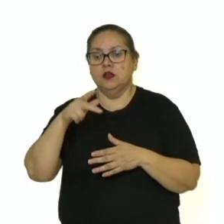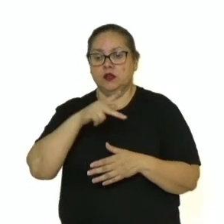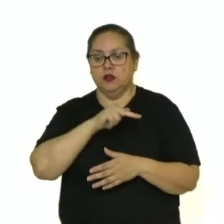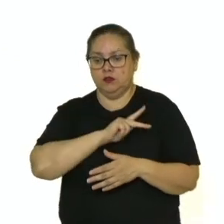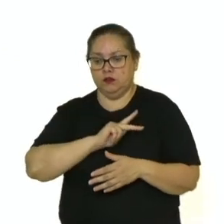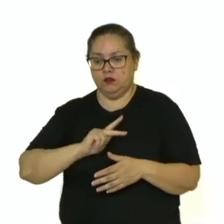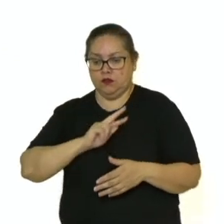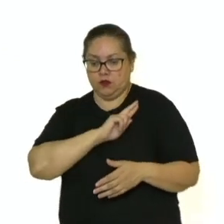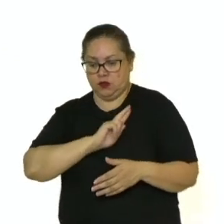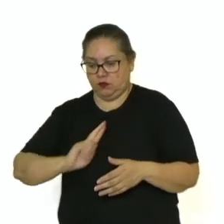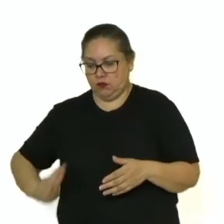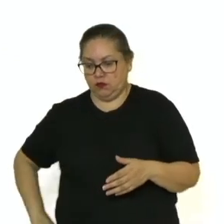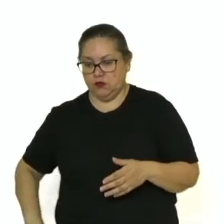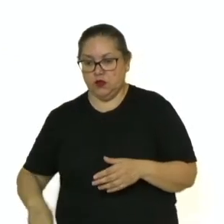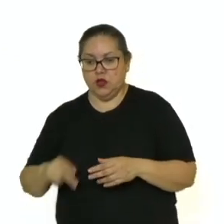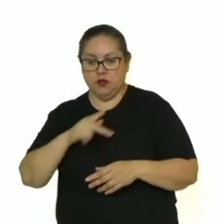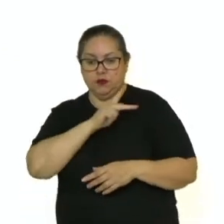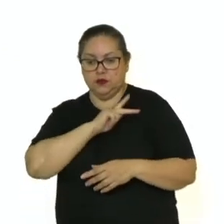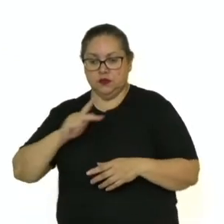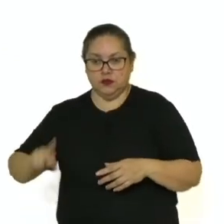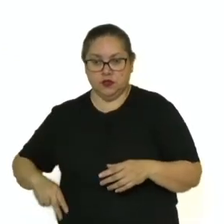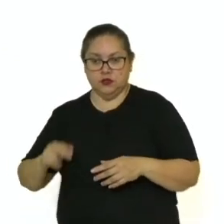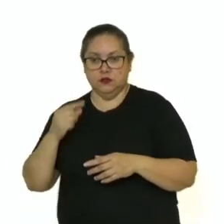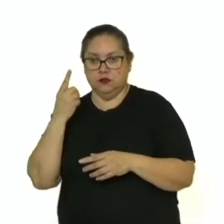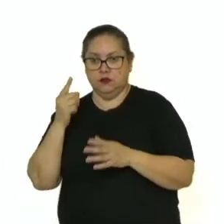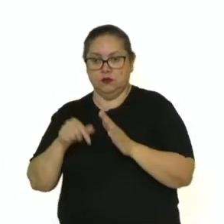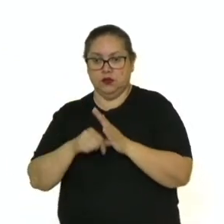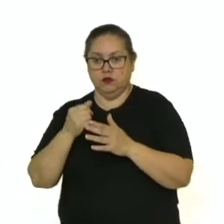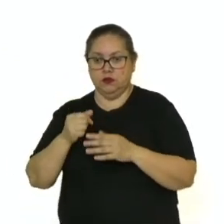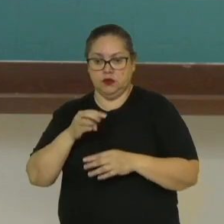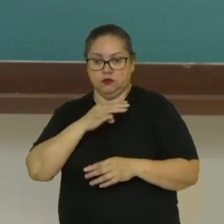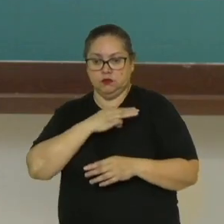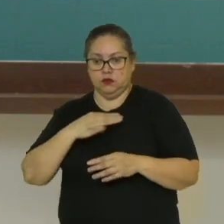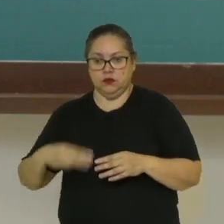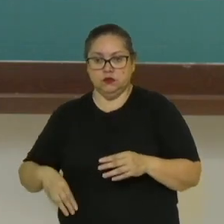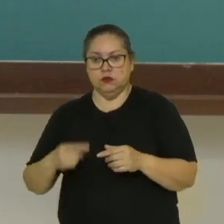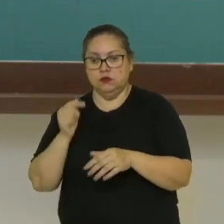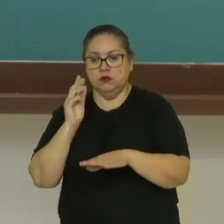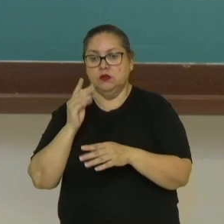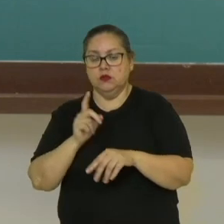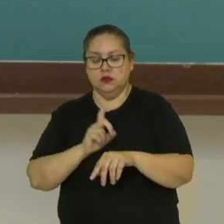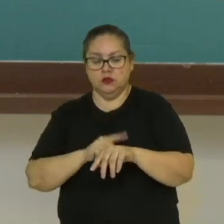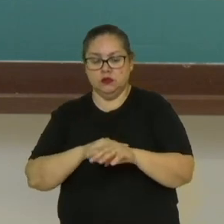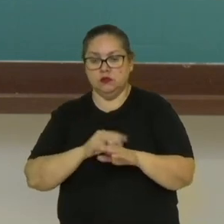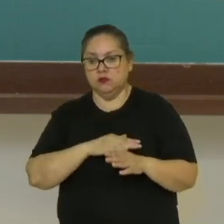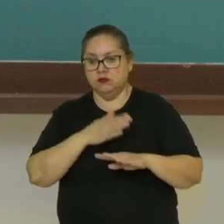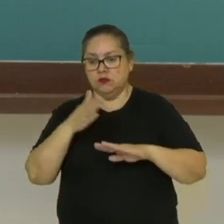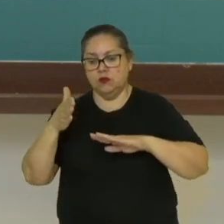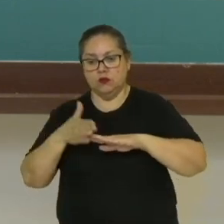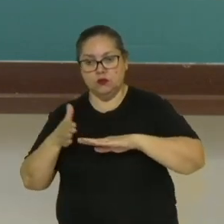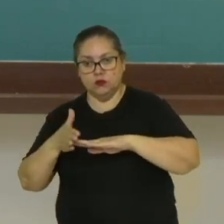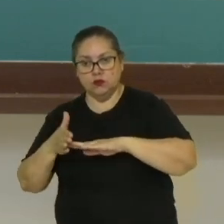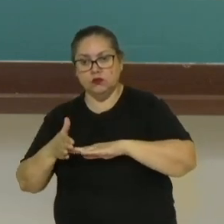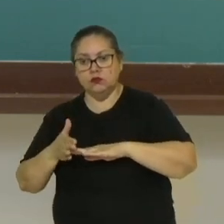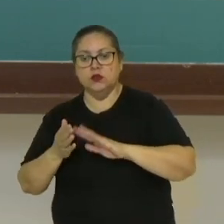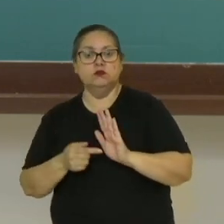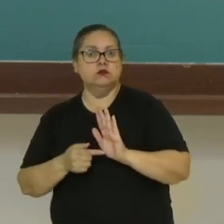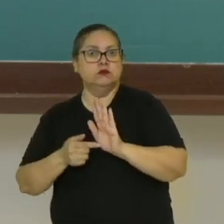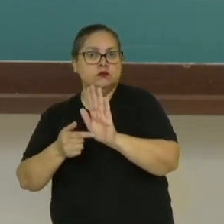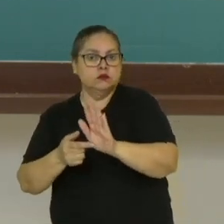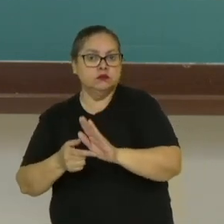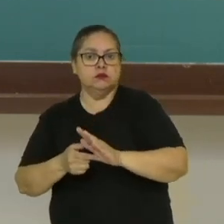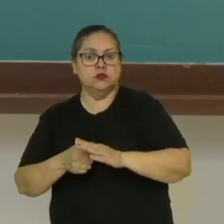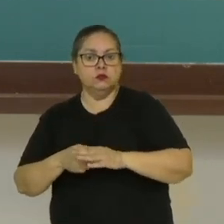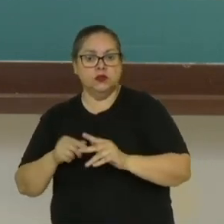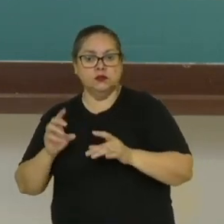presidentes e primeiros ministros geralmente são eleitos por tempo determinado. Então, hoje, na contemporaneidade, nós temos os modelos, né, muito